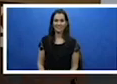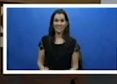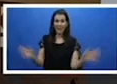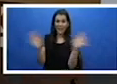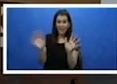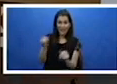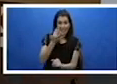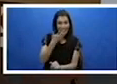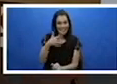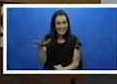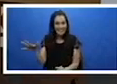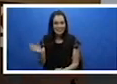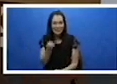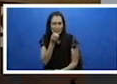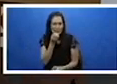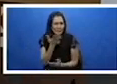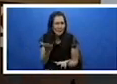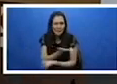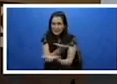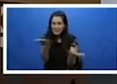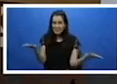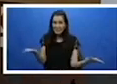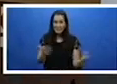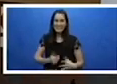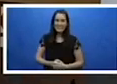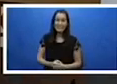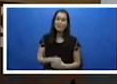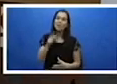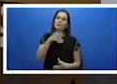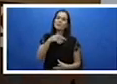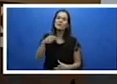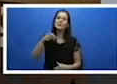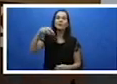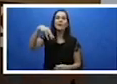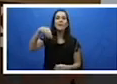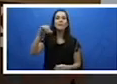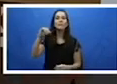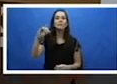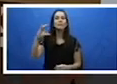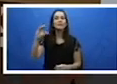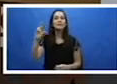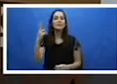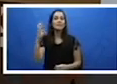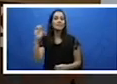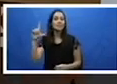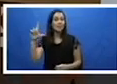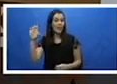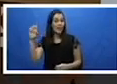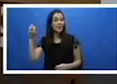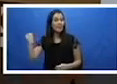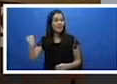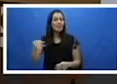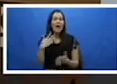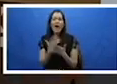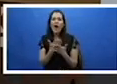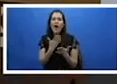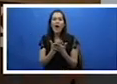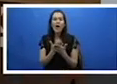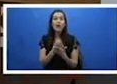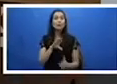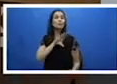Olá, crianças! Tudo bem com vocês? Sou a professora Michele e estamos aqui para mais uma aula